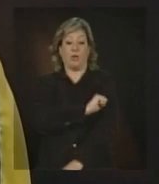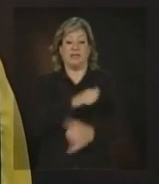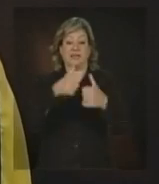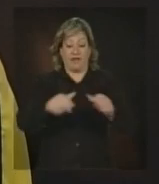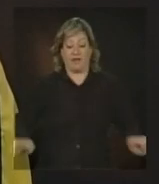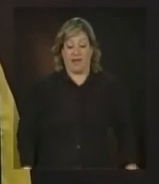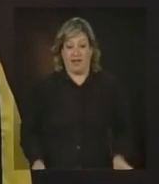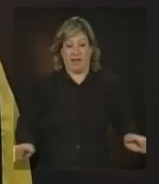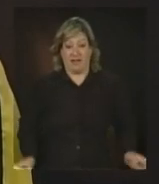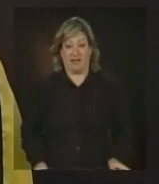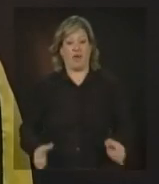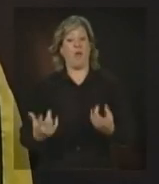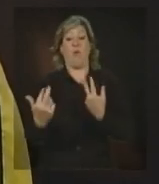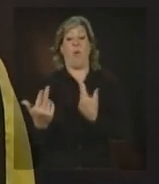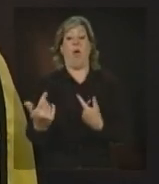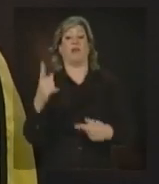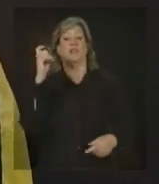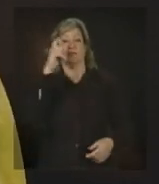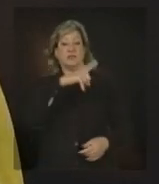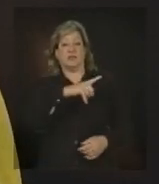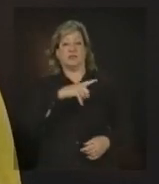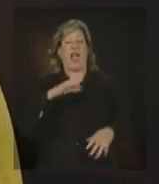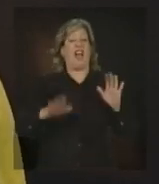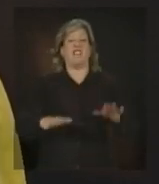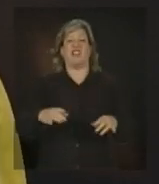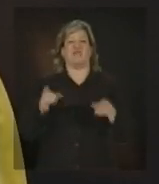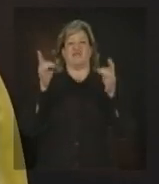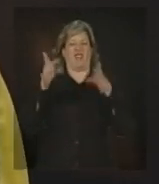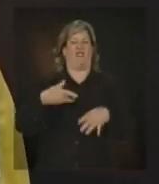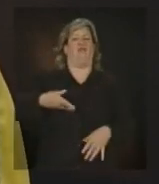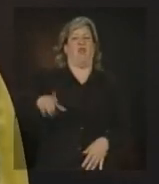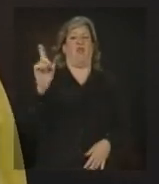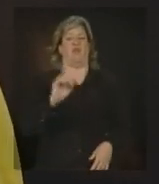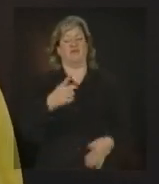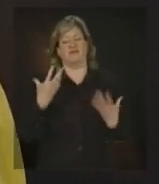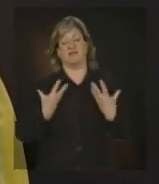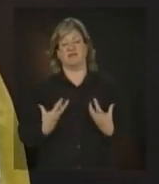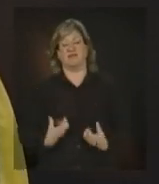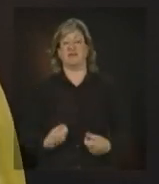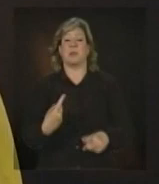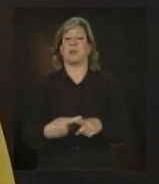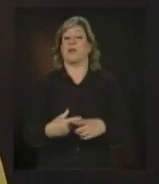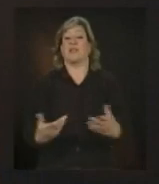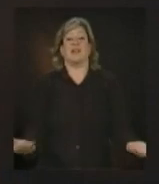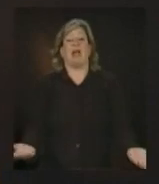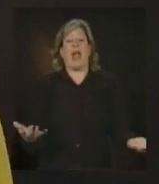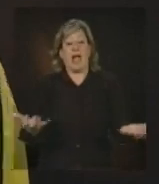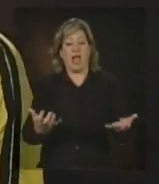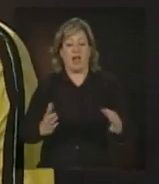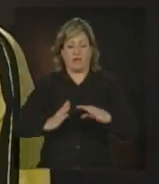ele encontra a mesma dificuldade. Por muitas vezes ele acaba não indo. Porque desanima. Desanima, porque